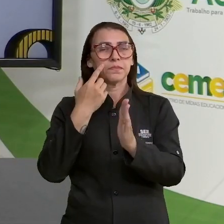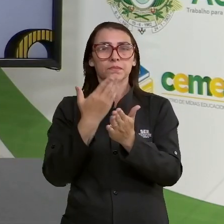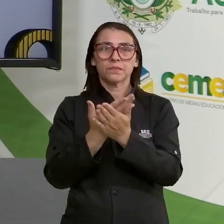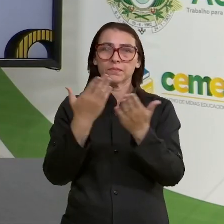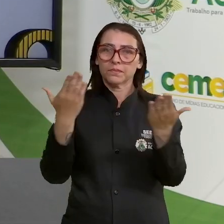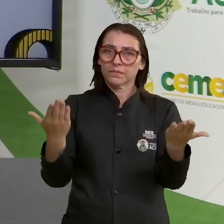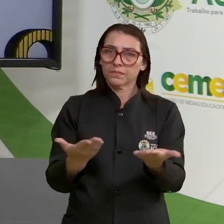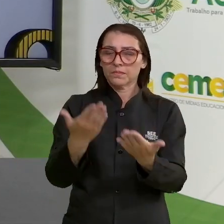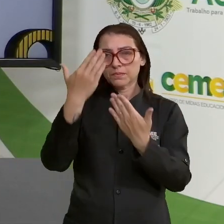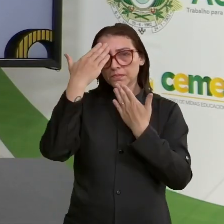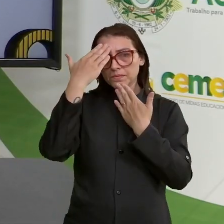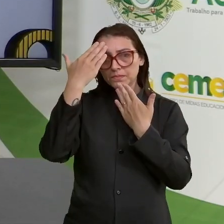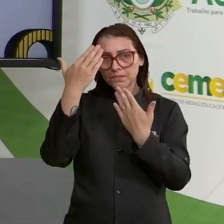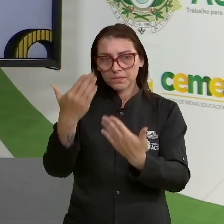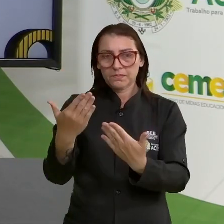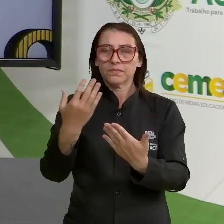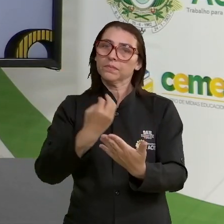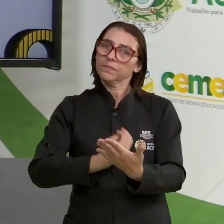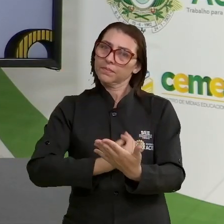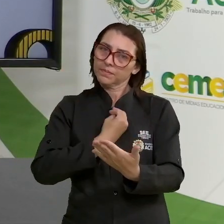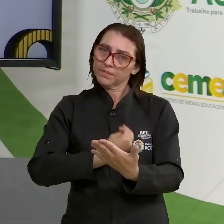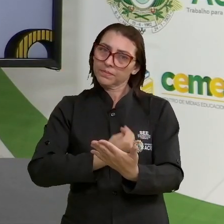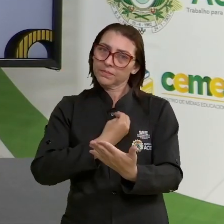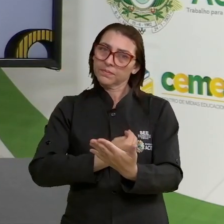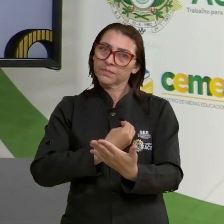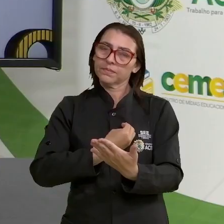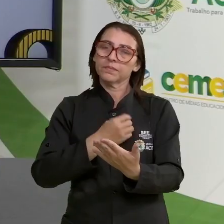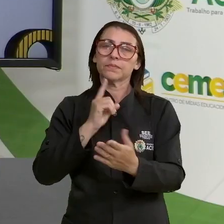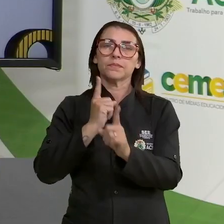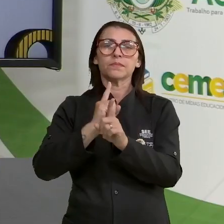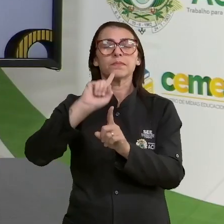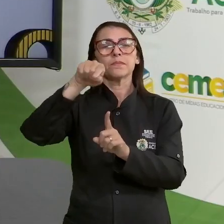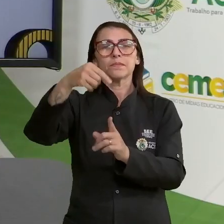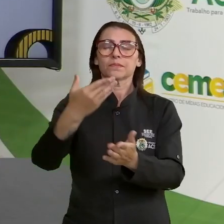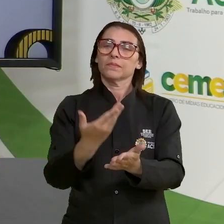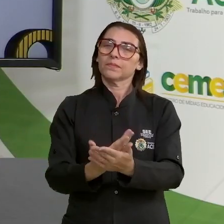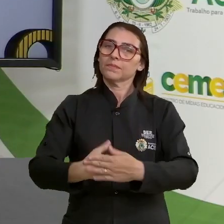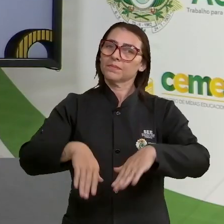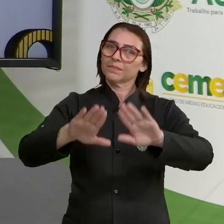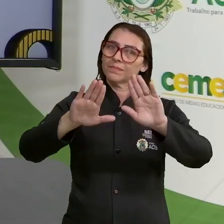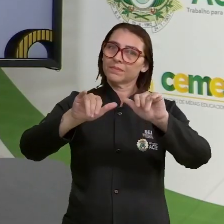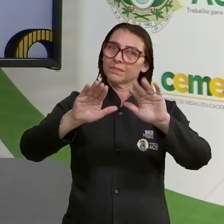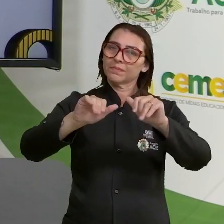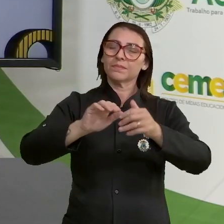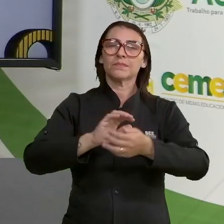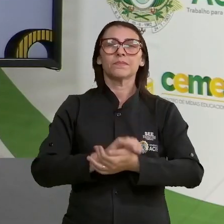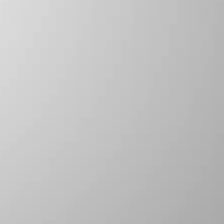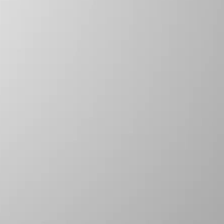hoje. Agradeço aqui a sua participação e a gente se encontra na próxima aula.